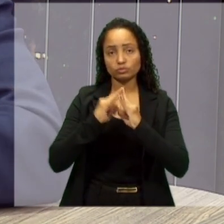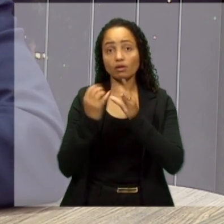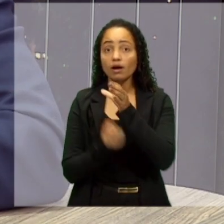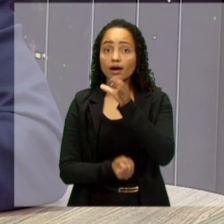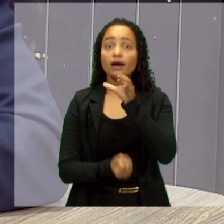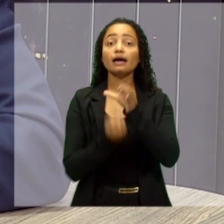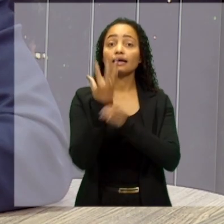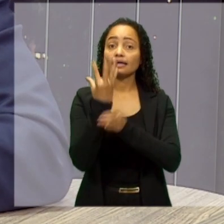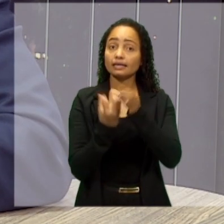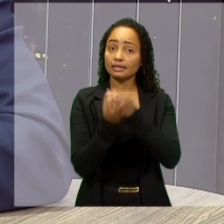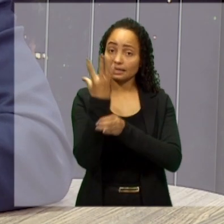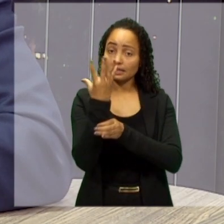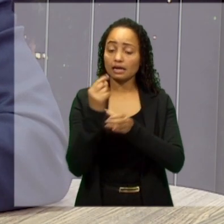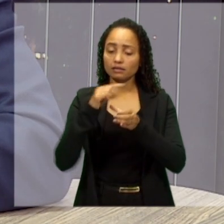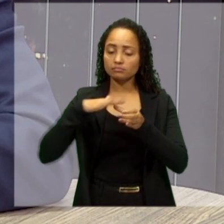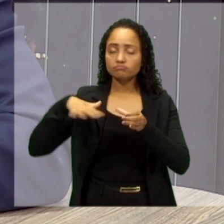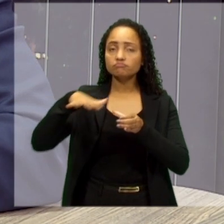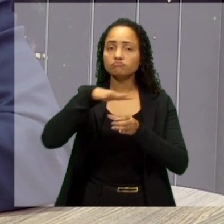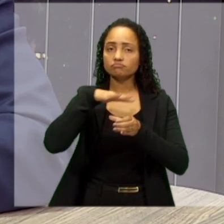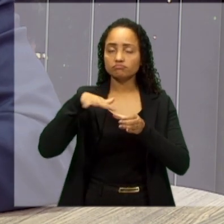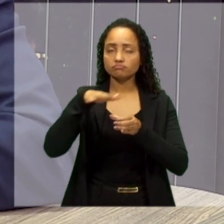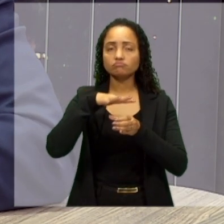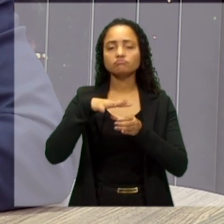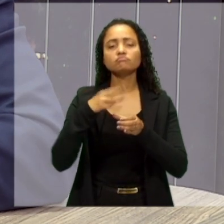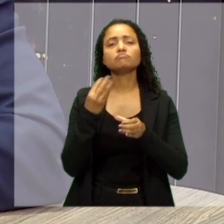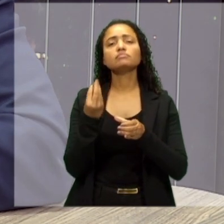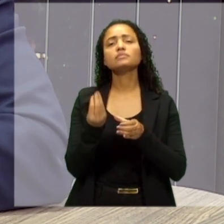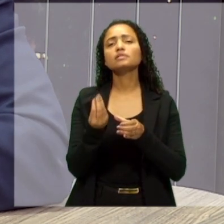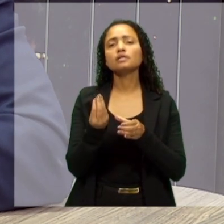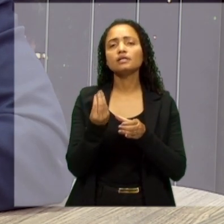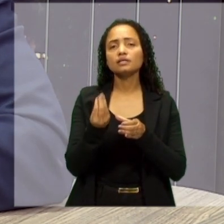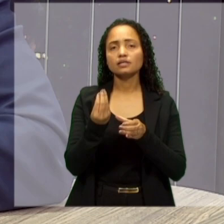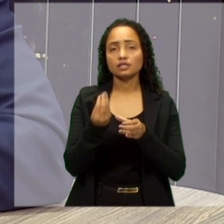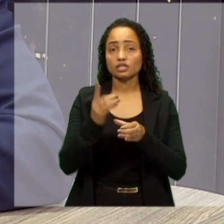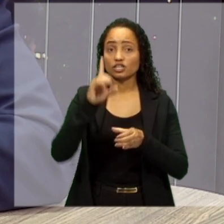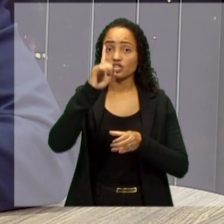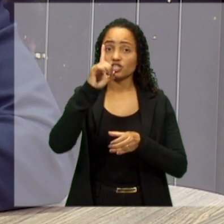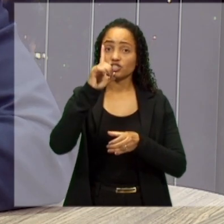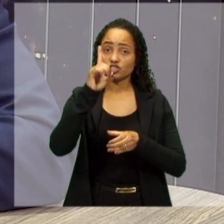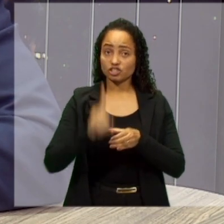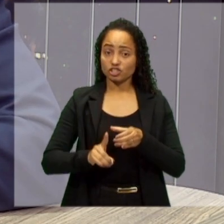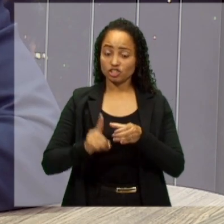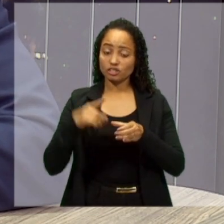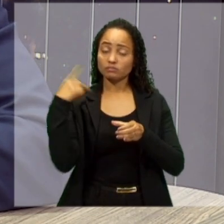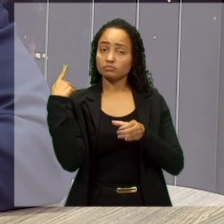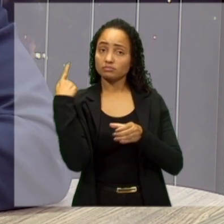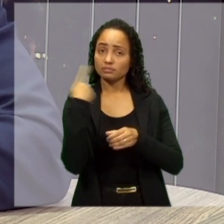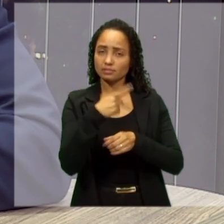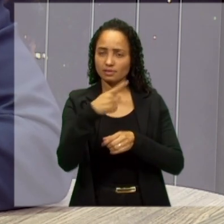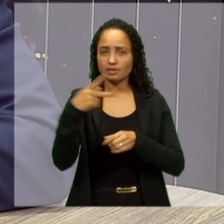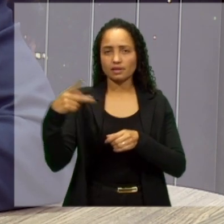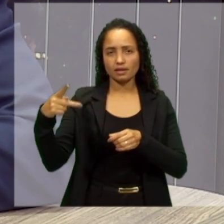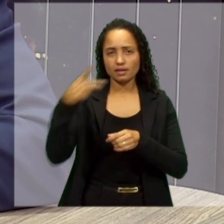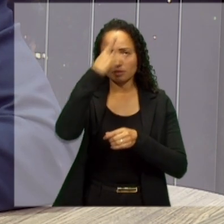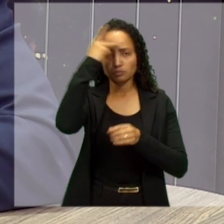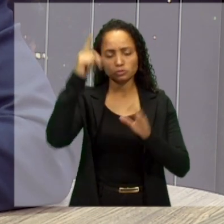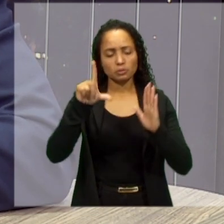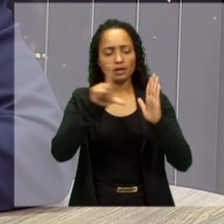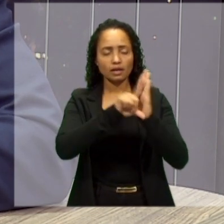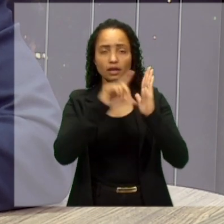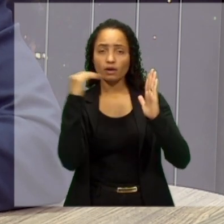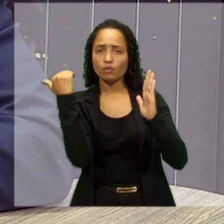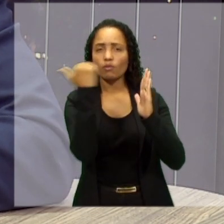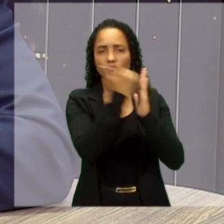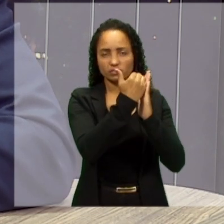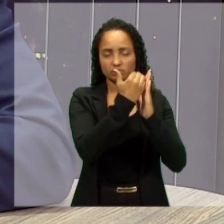implementada na nossa Constituição, para que os direitos previstos na nossa Constituição e nas leis, por decorrência, que eles não